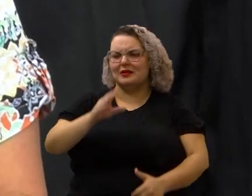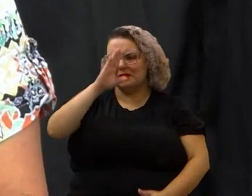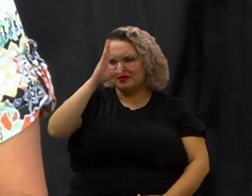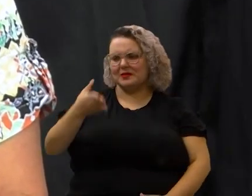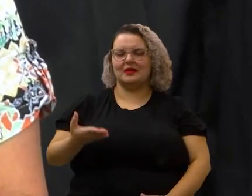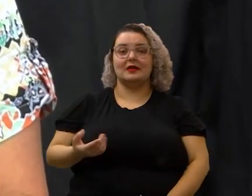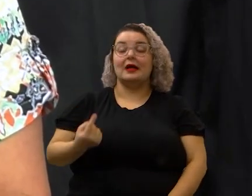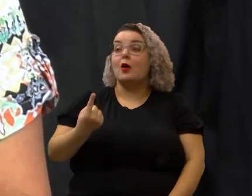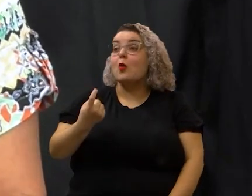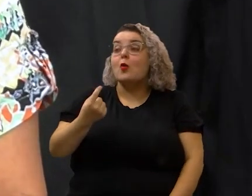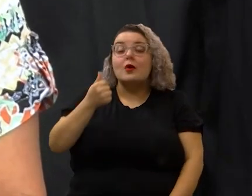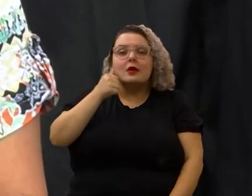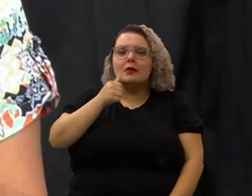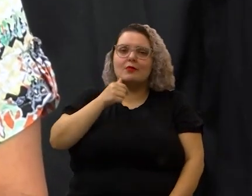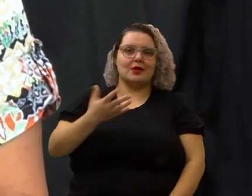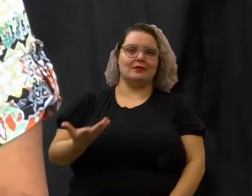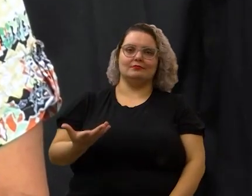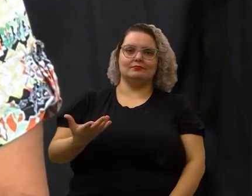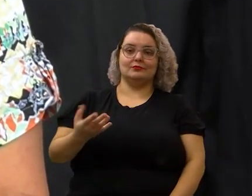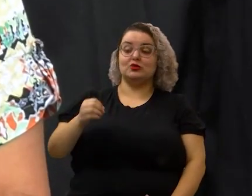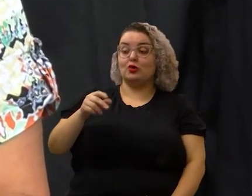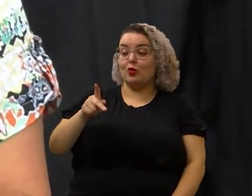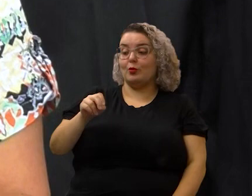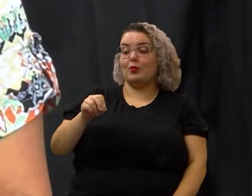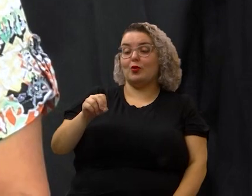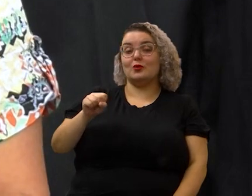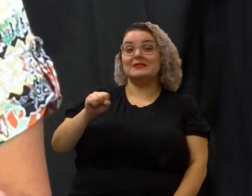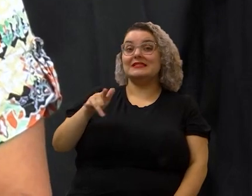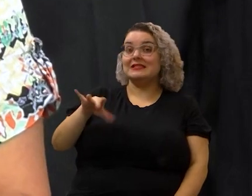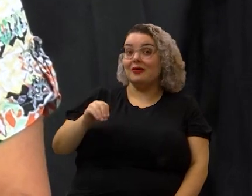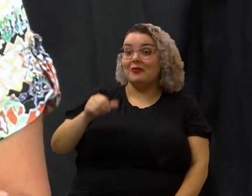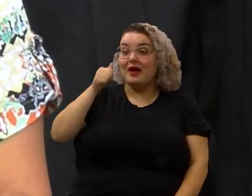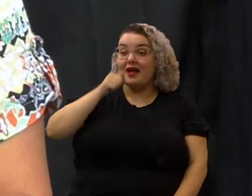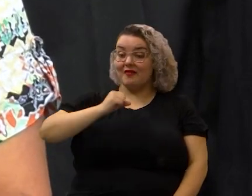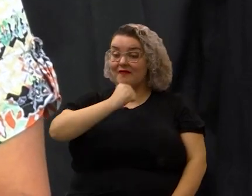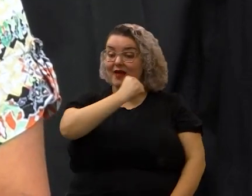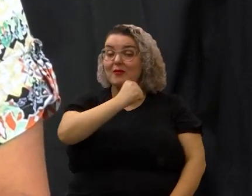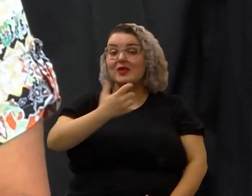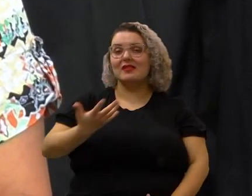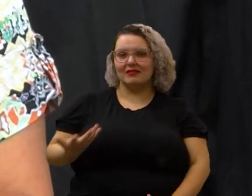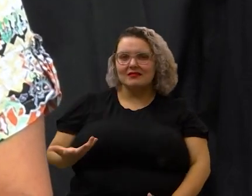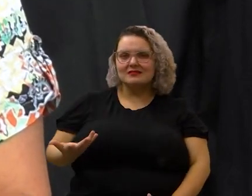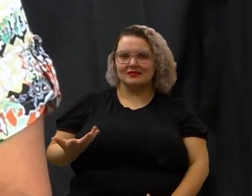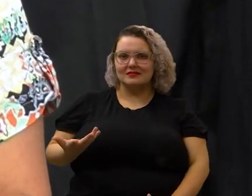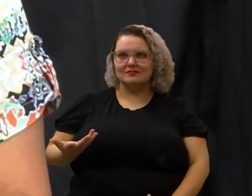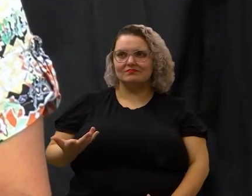mandato aqui... Porque é isso, eu era a única mulher de oposição, feminista,